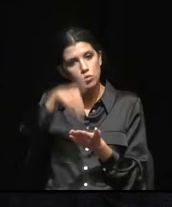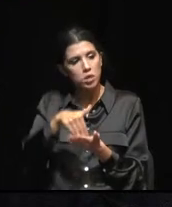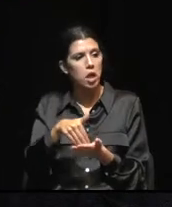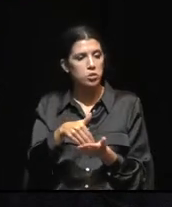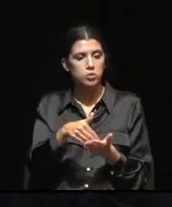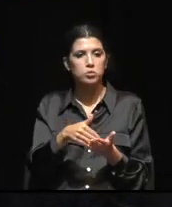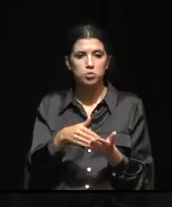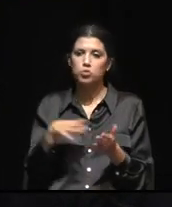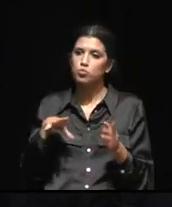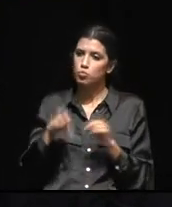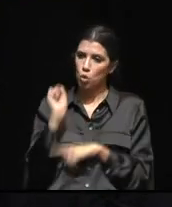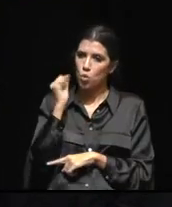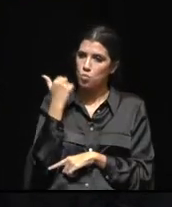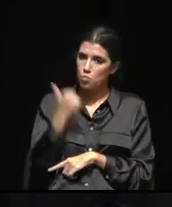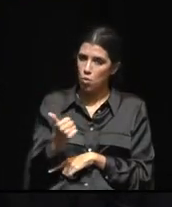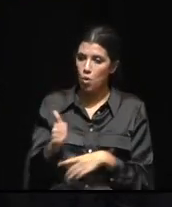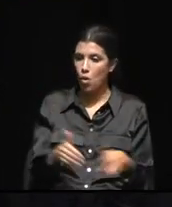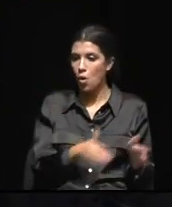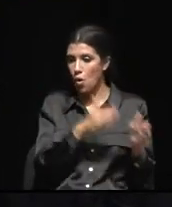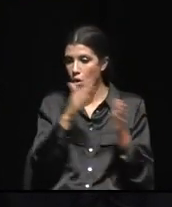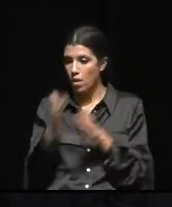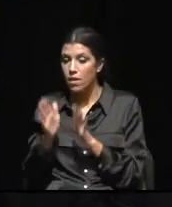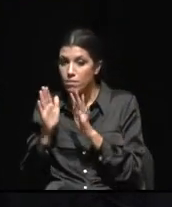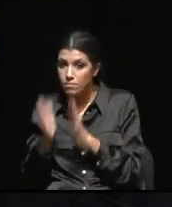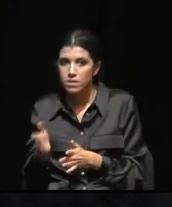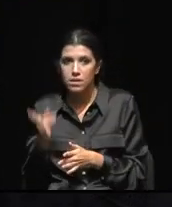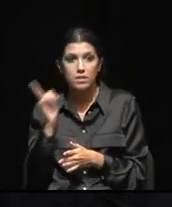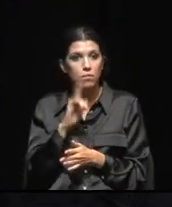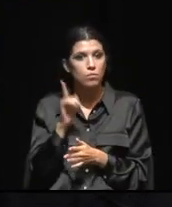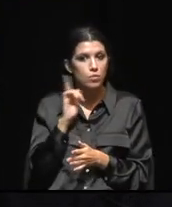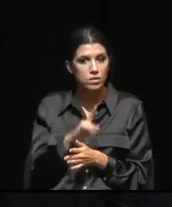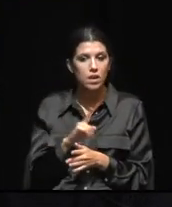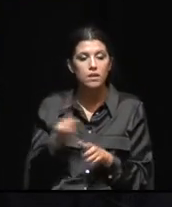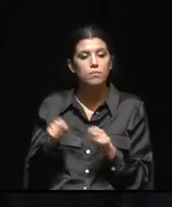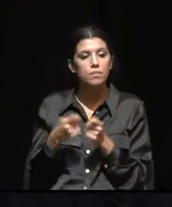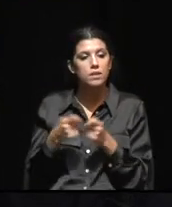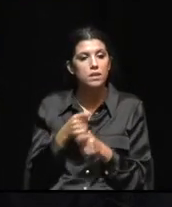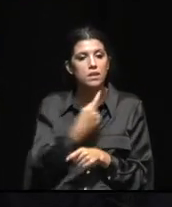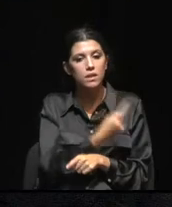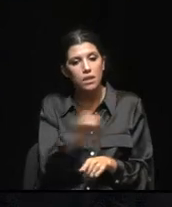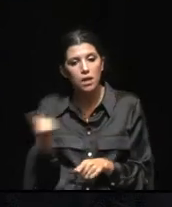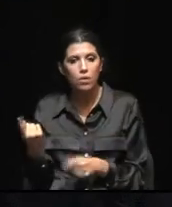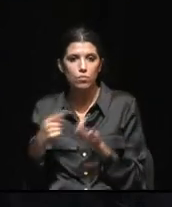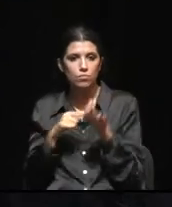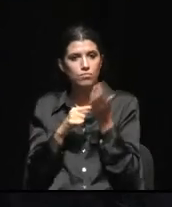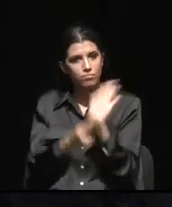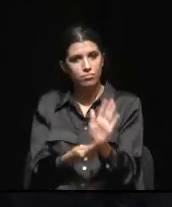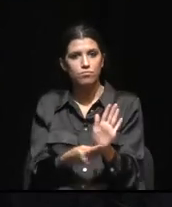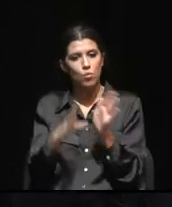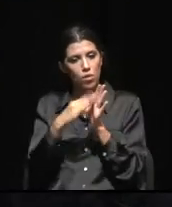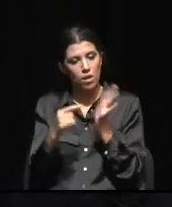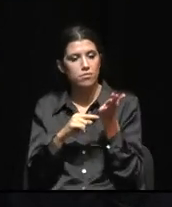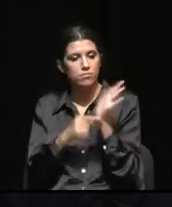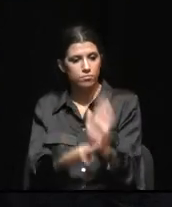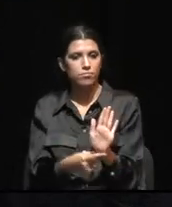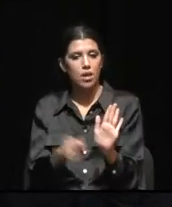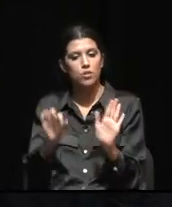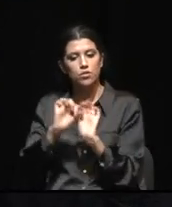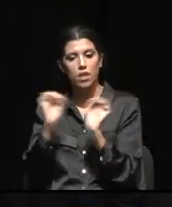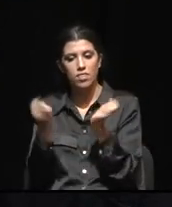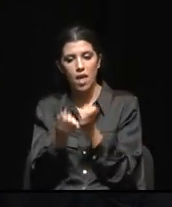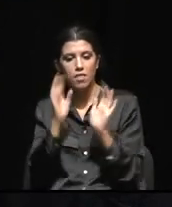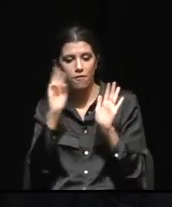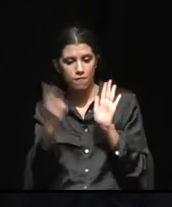positivos já alcançados é necessário importante que os próprios partidos deem o exemplo à sociedade pois só assim